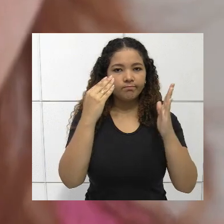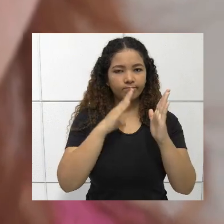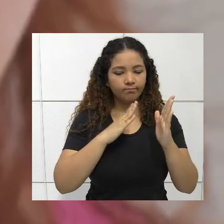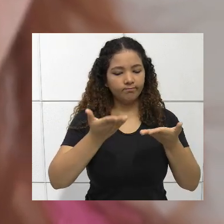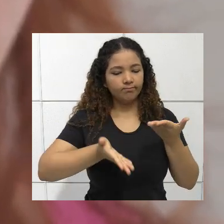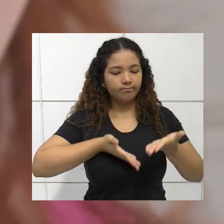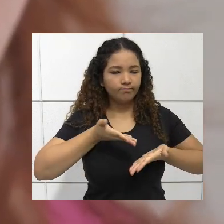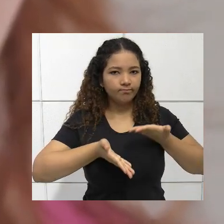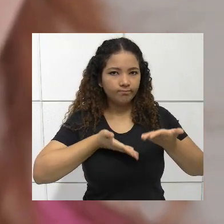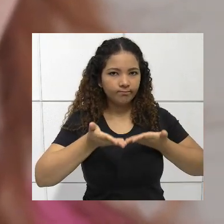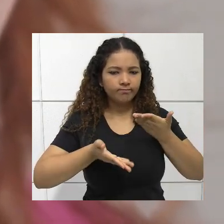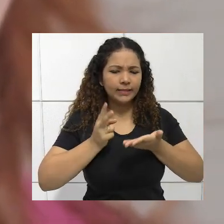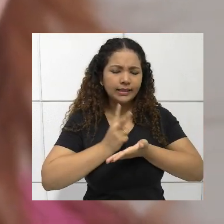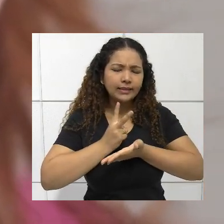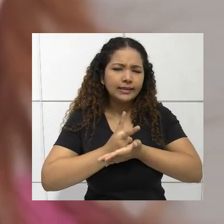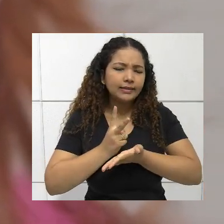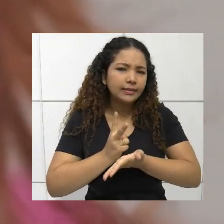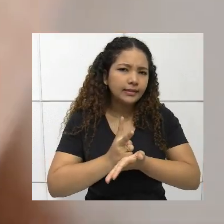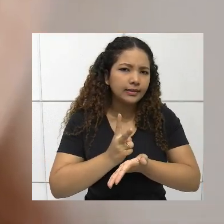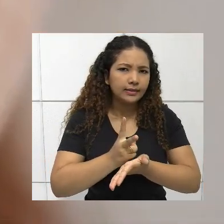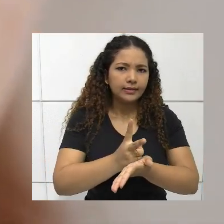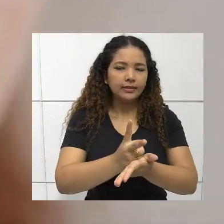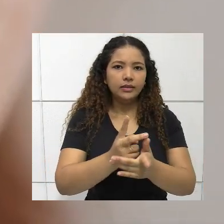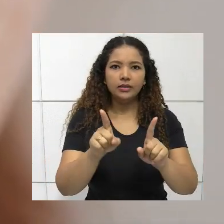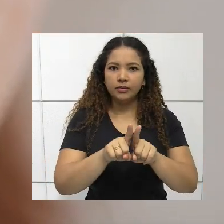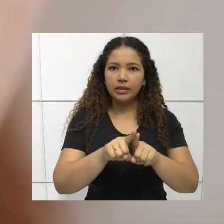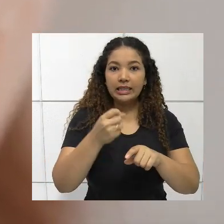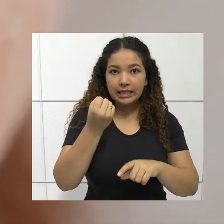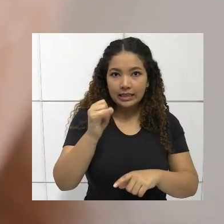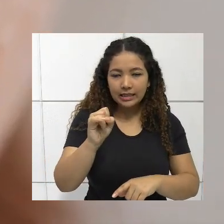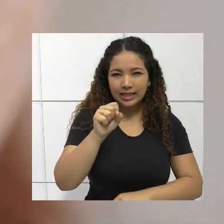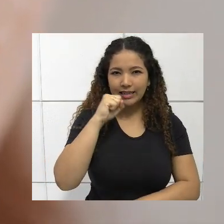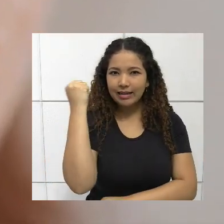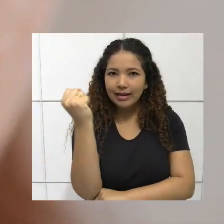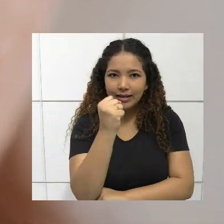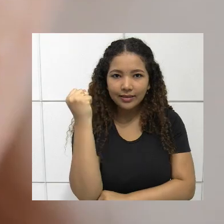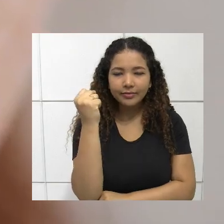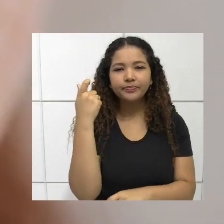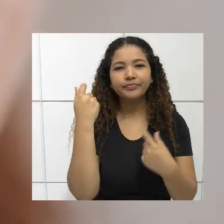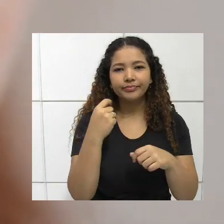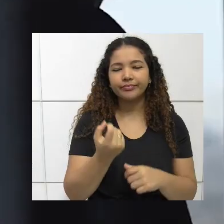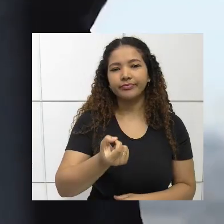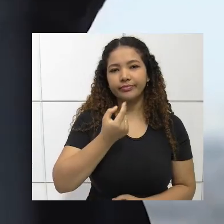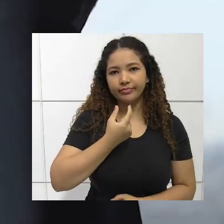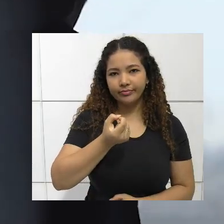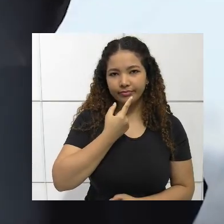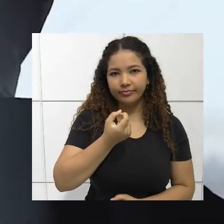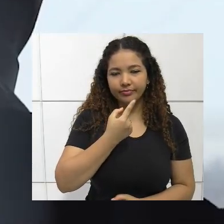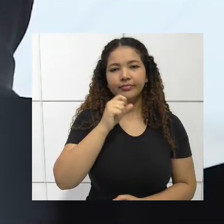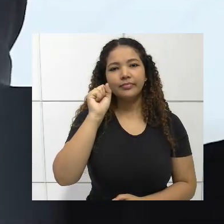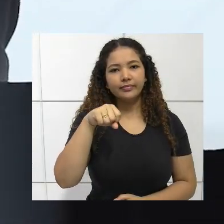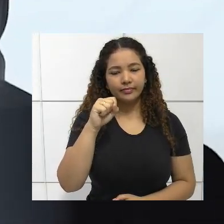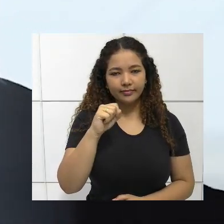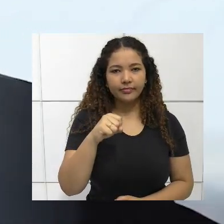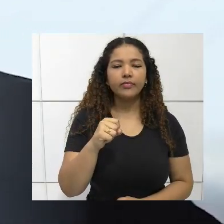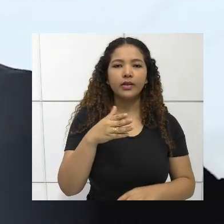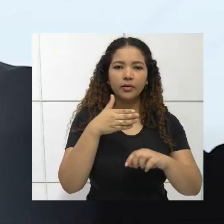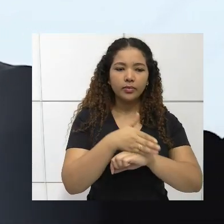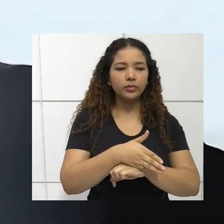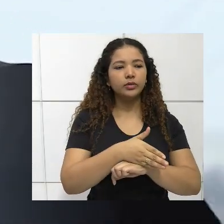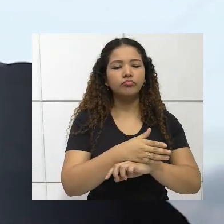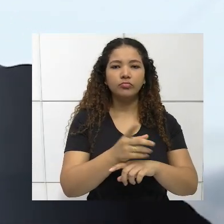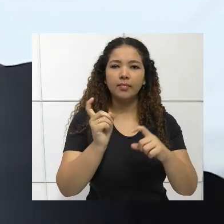de forma contínua. E, em casos graves, a medicação. Né, buscar a consulta psiquiátrica e fazer esse acompanhamento